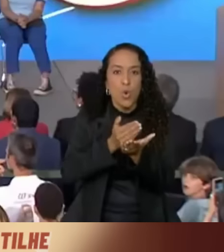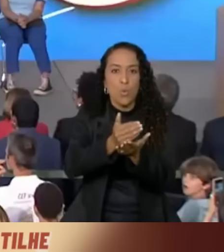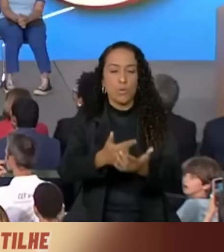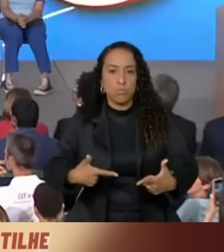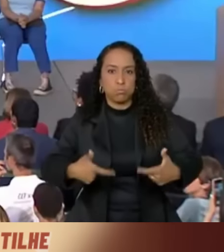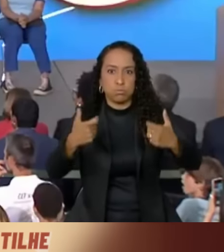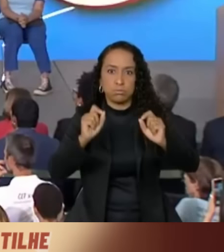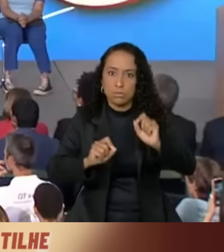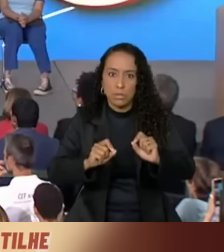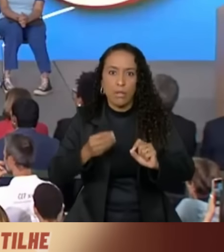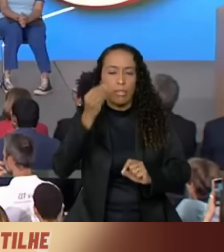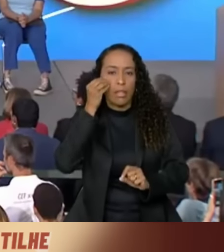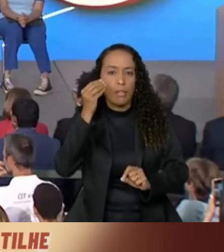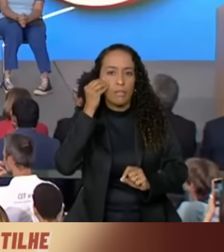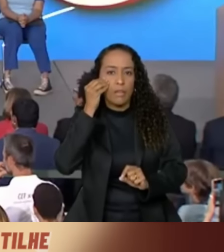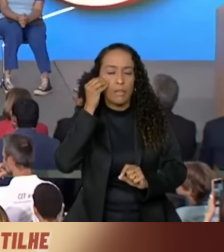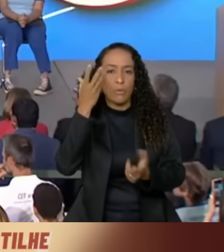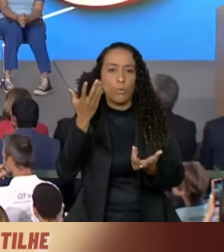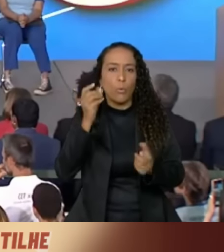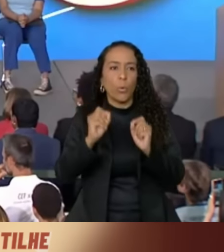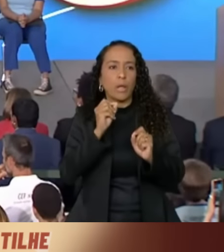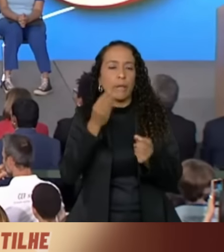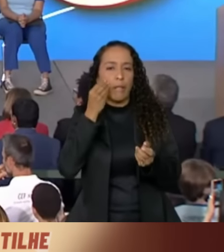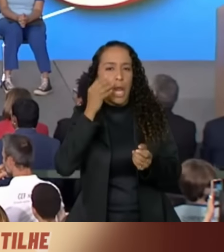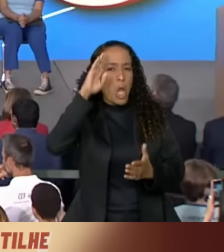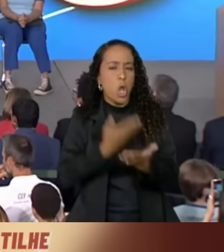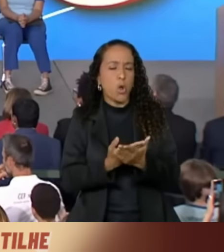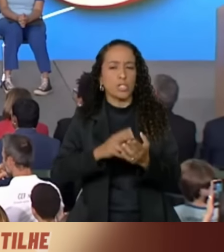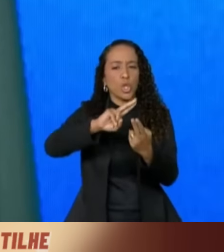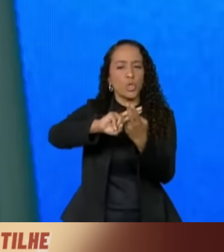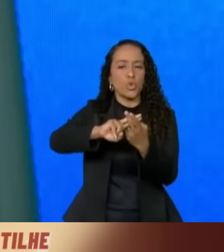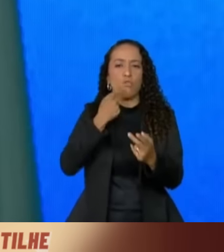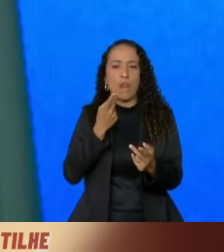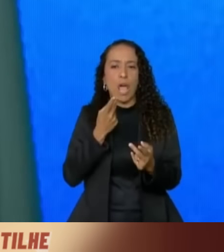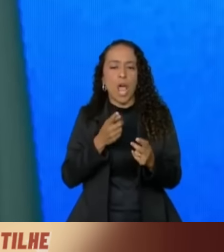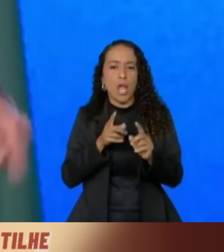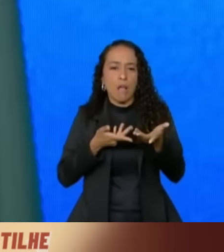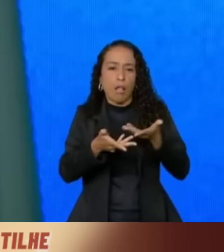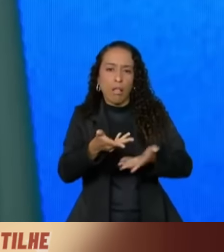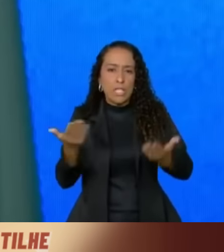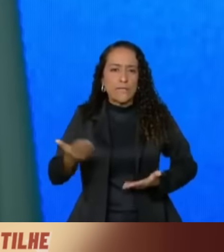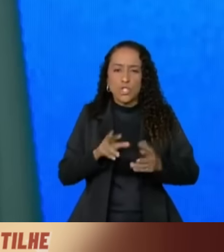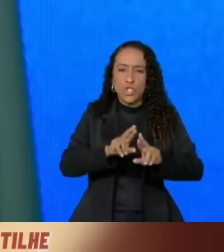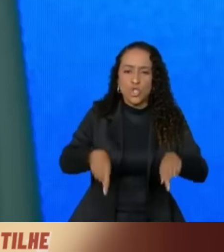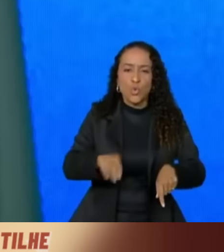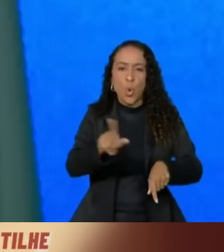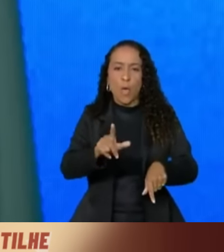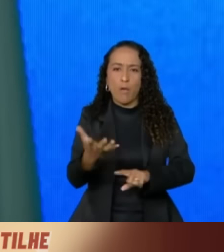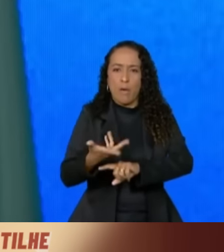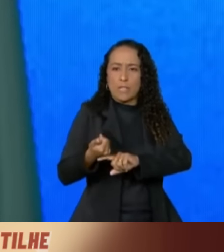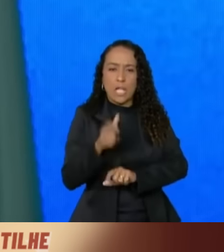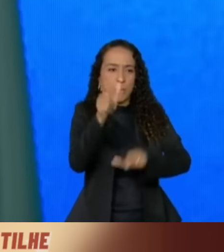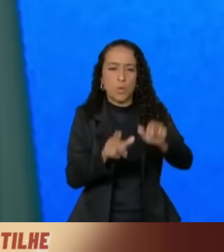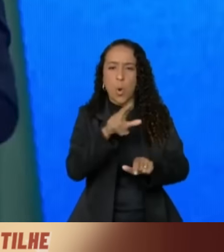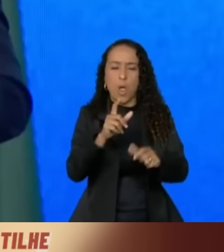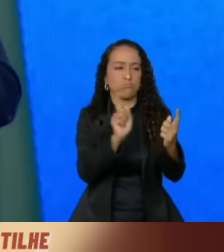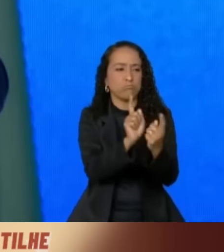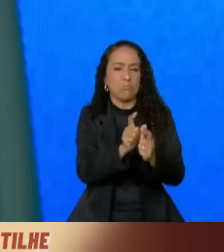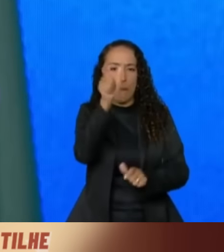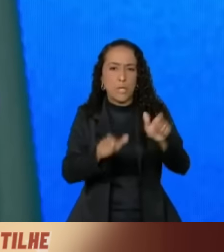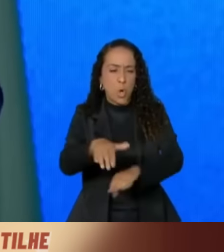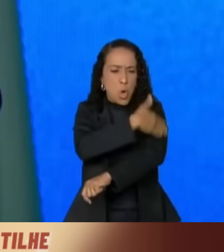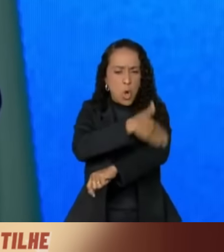na tentativa de desacreditar o SUS, de que o serviço não era de qualidade, que as pessoas eram mal atendidas, que as pessoas eram vistas sendo atendidas em